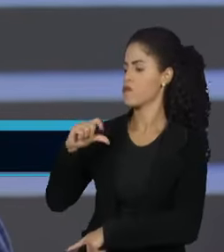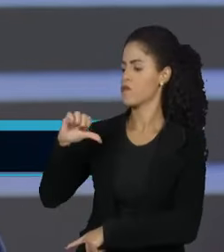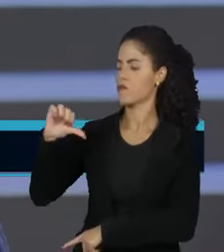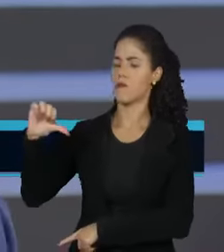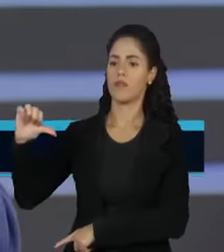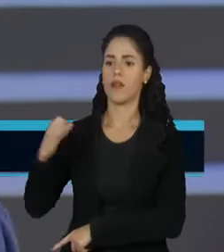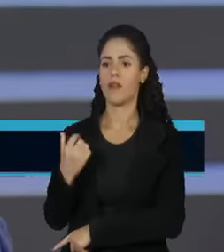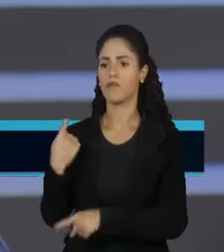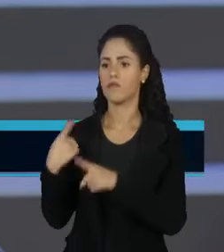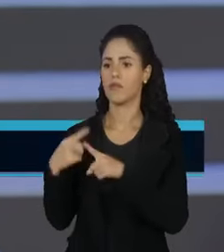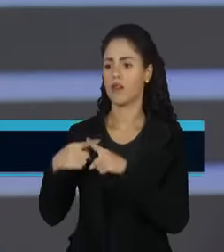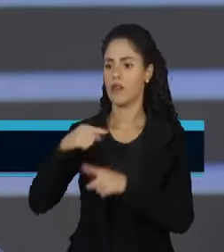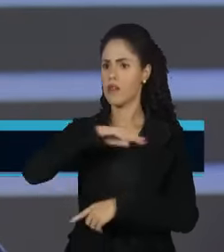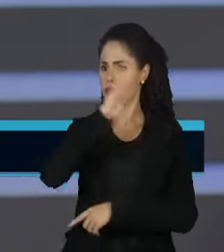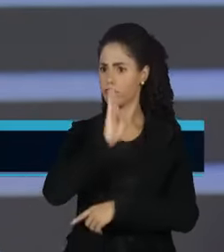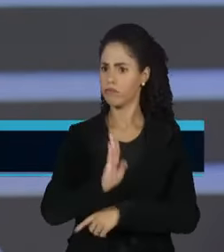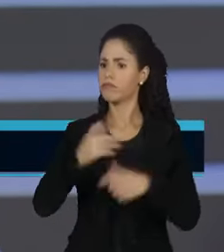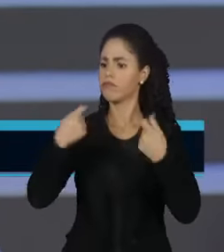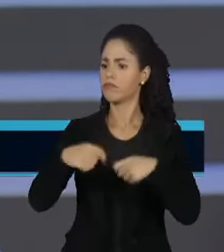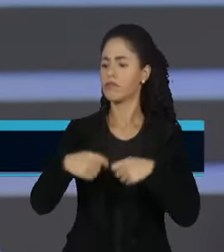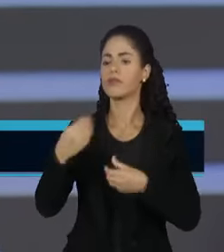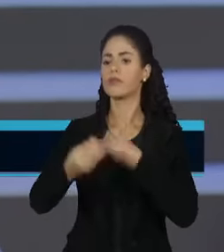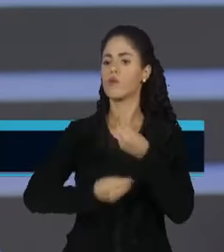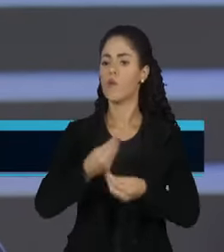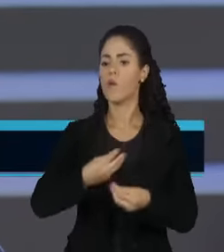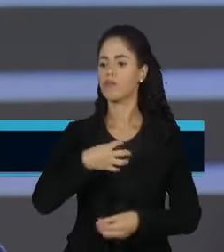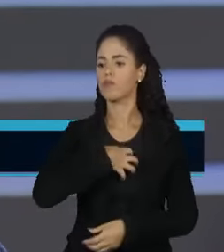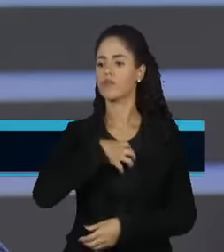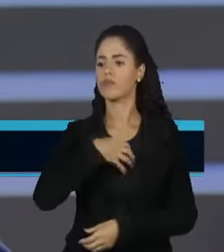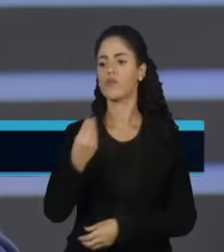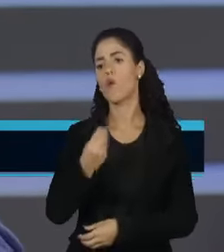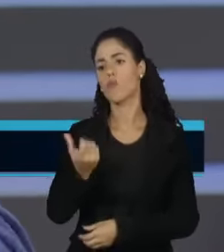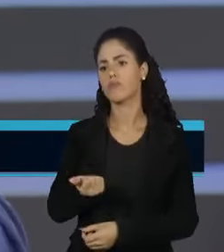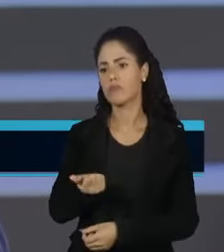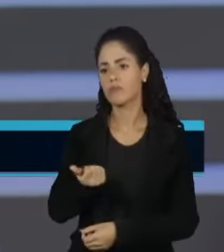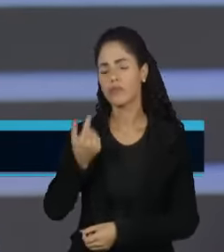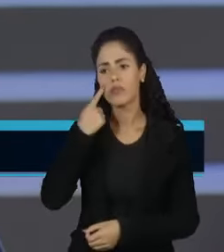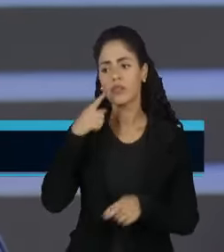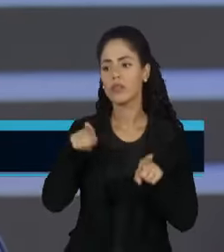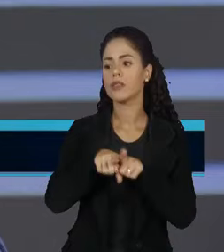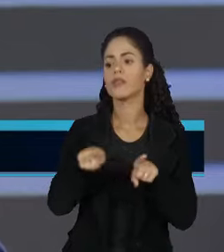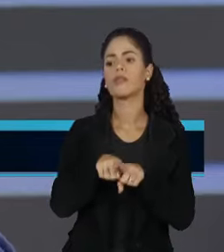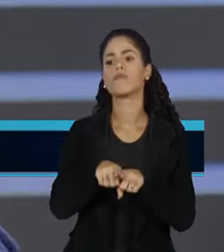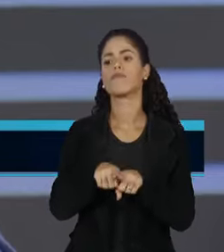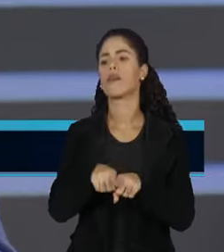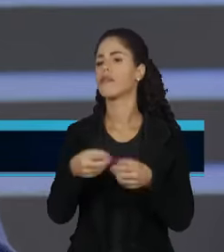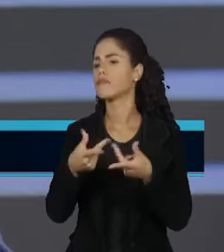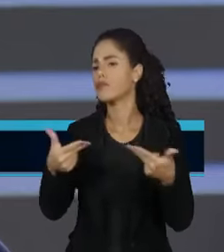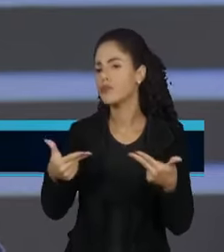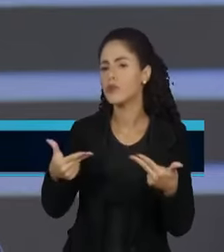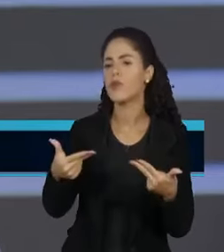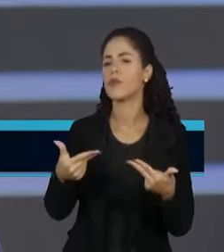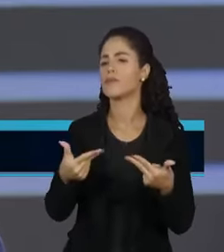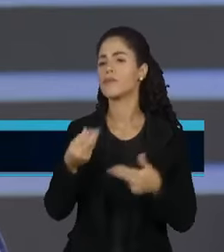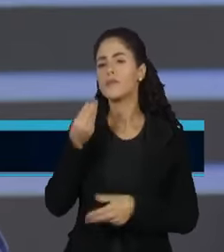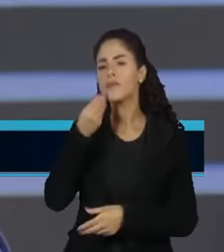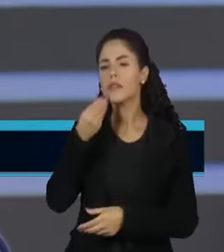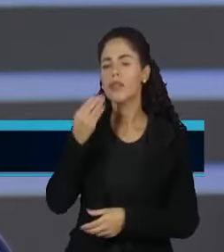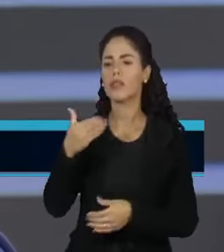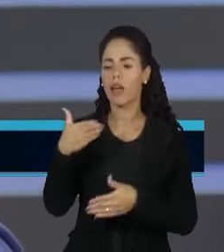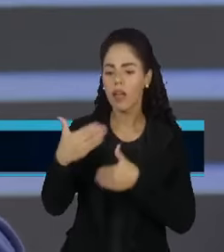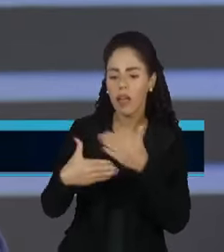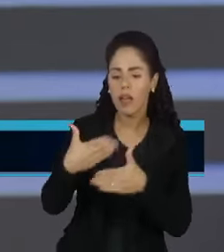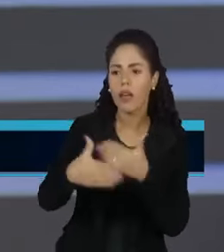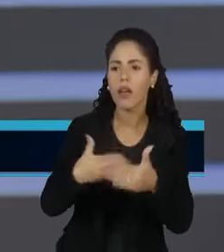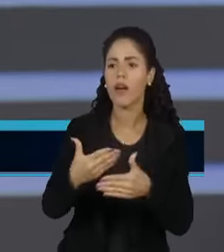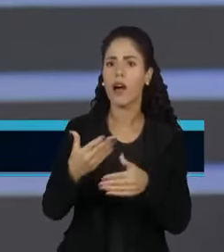quando dizia que o Brasil precisava ter uma guerra civil e morrer 30 mil brasileiros e brasileiras. Bem, essa é a questão central. Começar a sair para